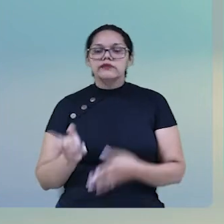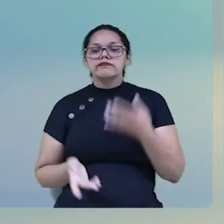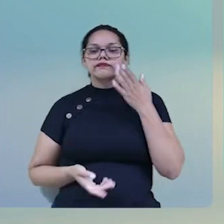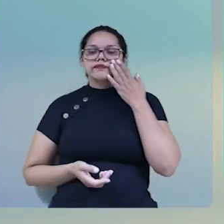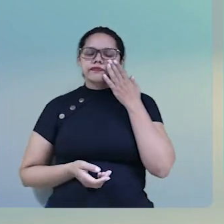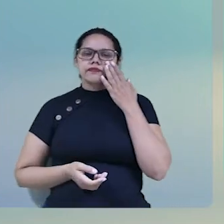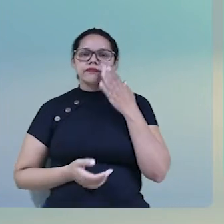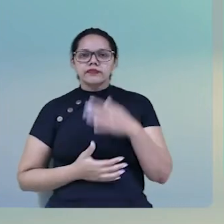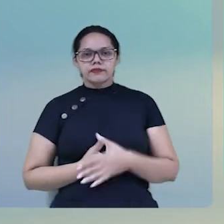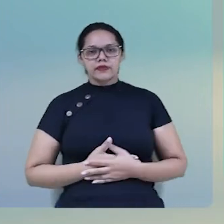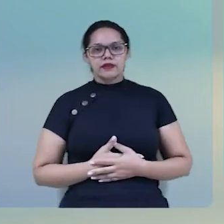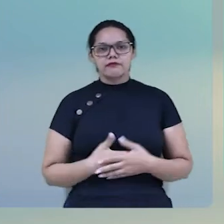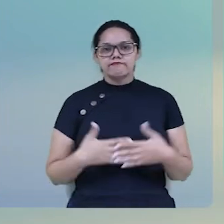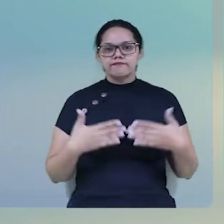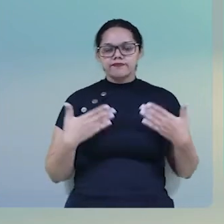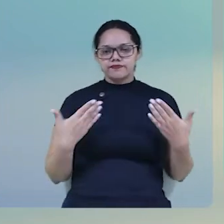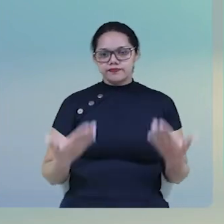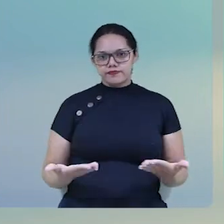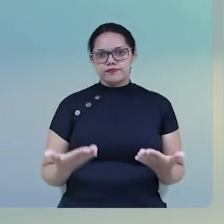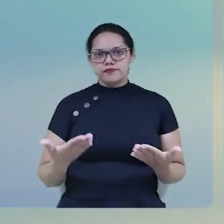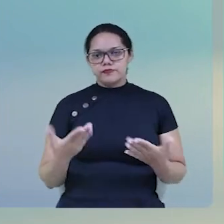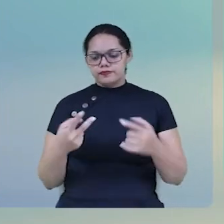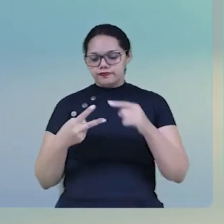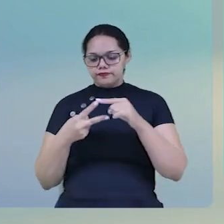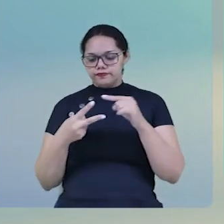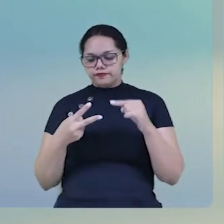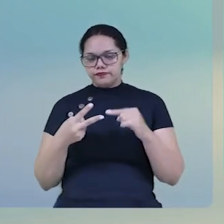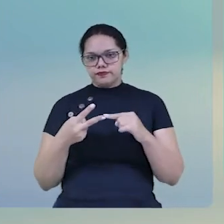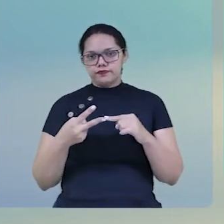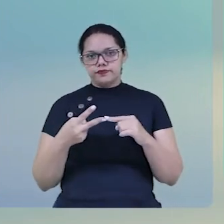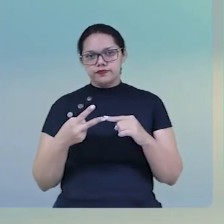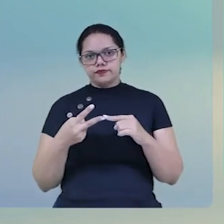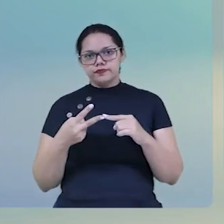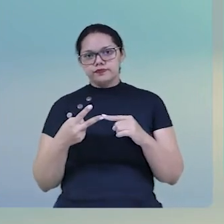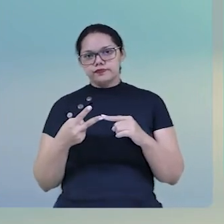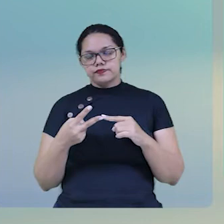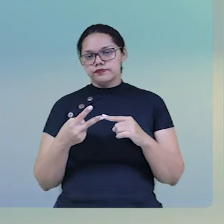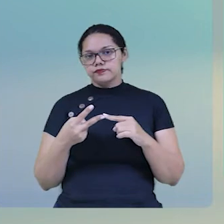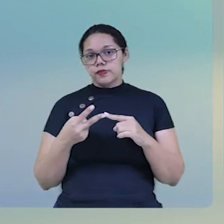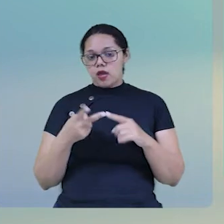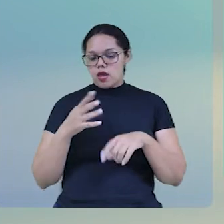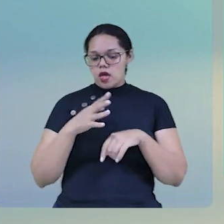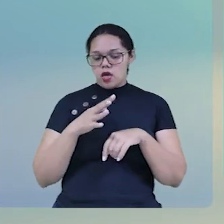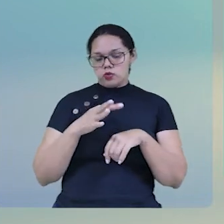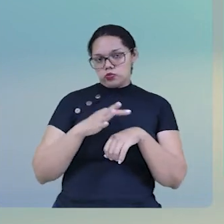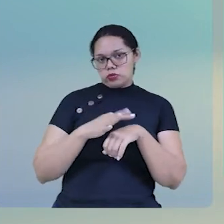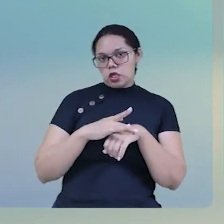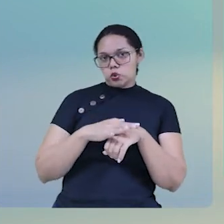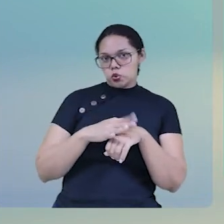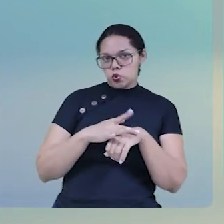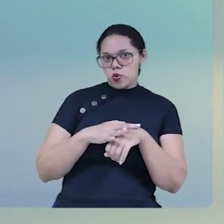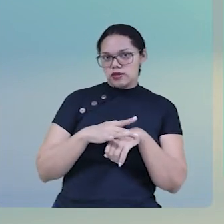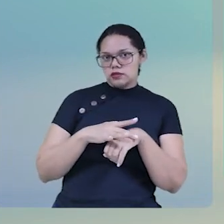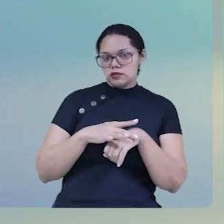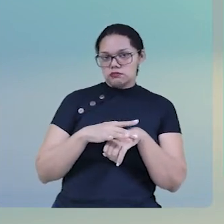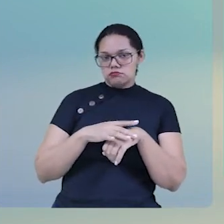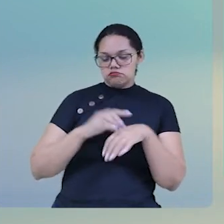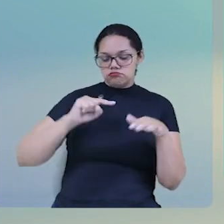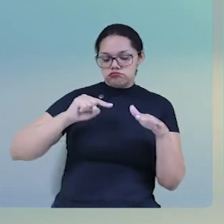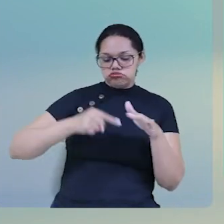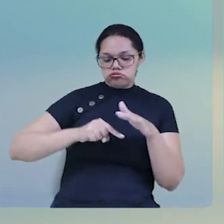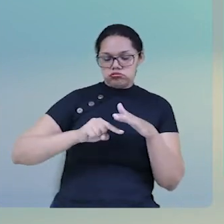Vamos agora falar de duas situações que não se caracterizam como doenças crônicas, mas que também